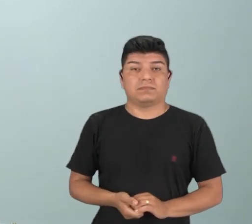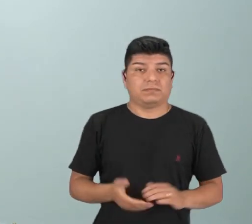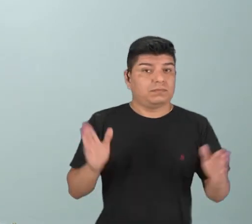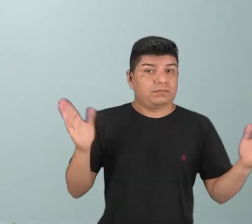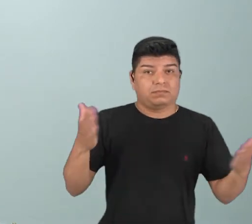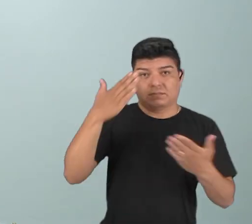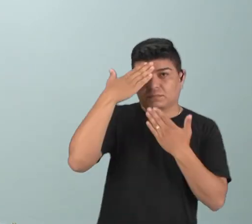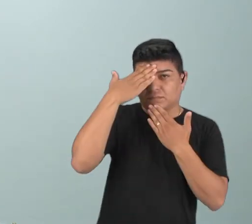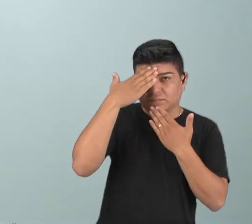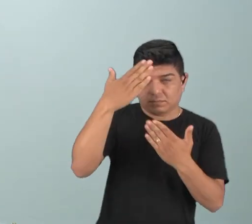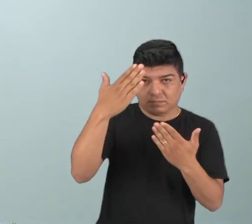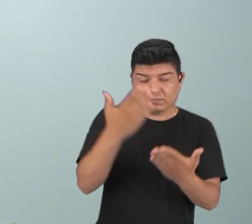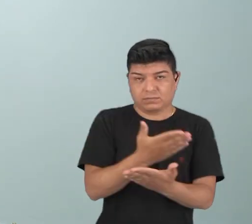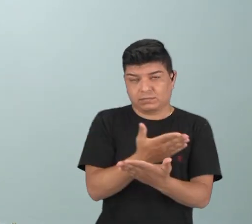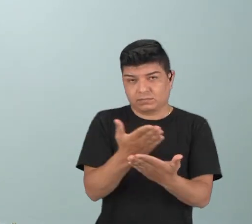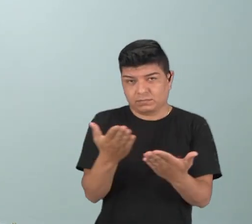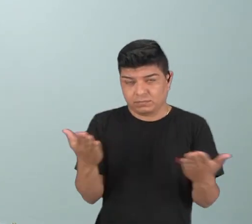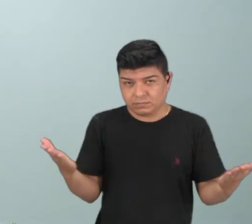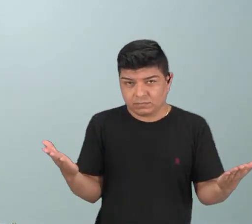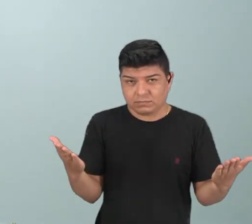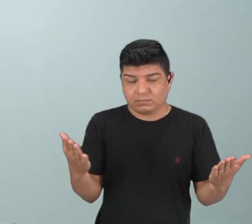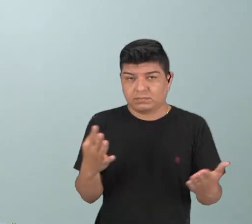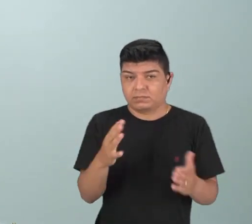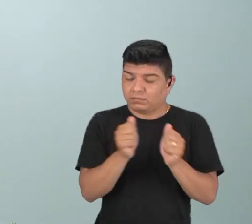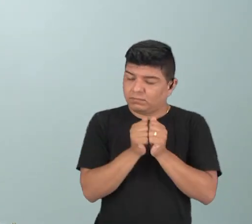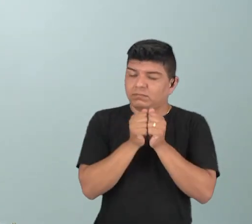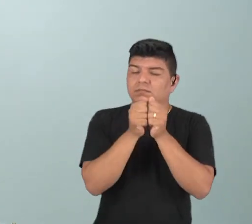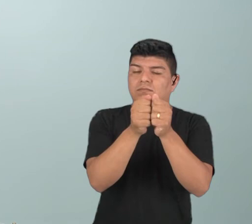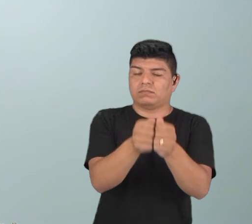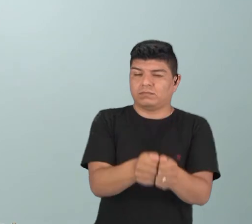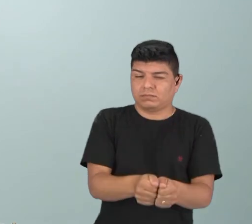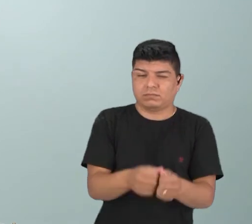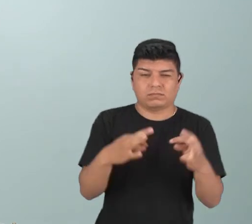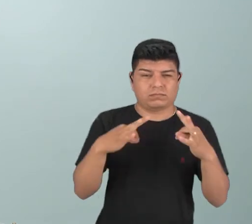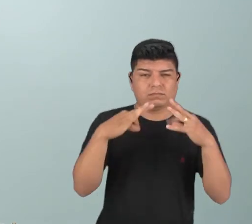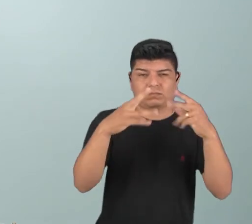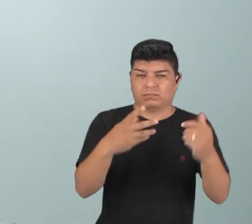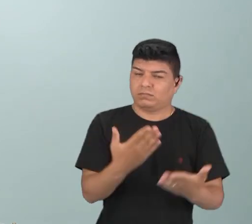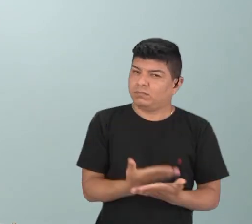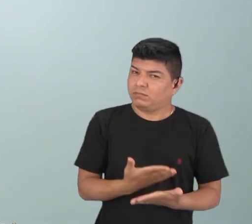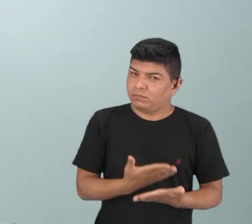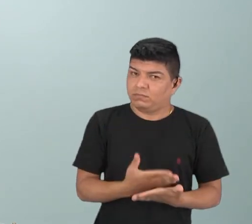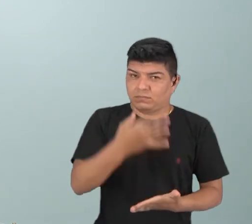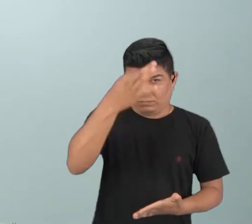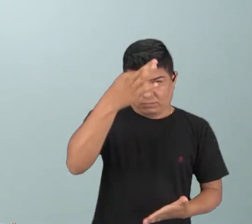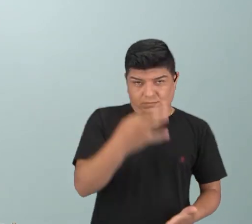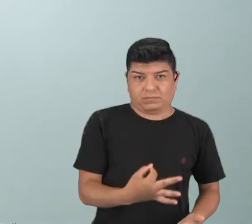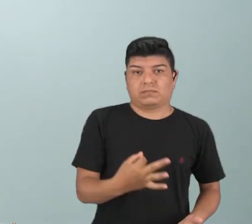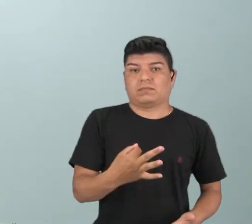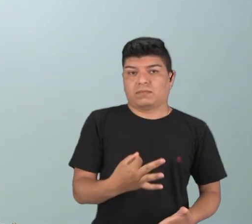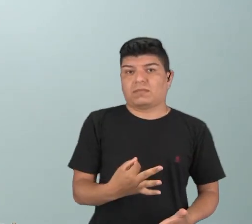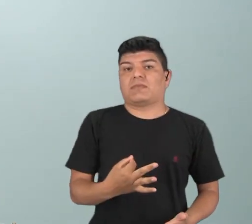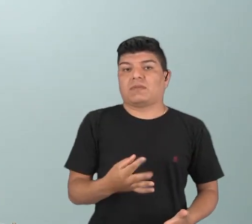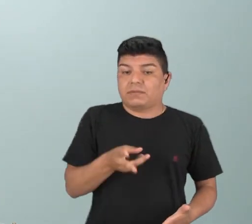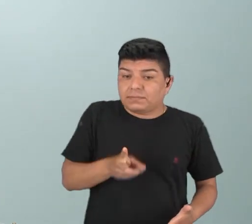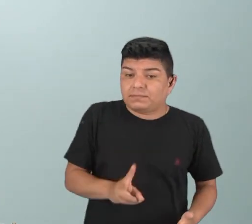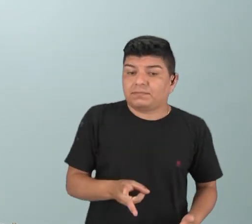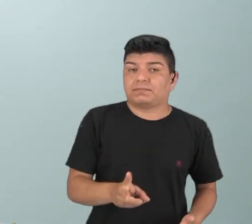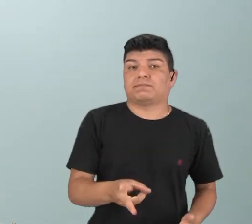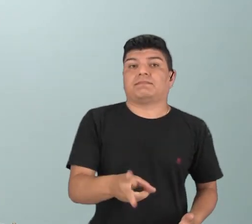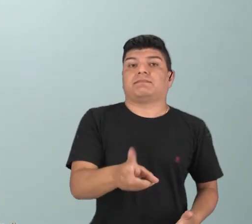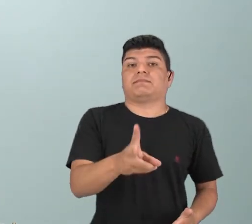eu quero agradecer por você estar nos acompanhando todas essas aulas, certo? E